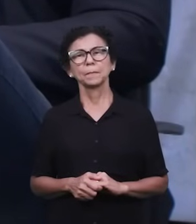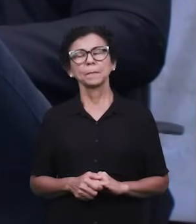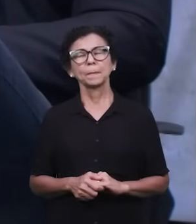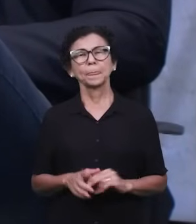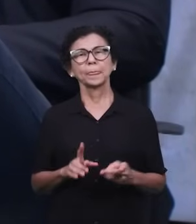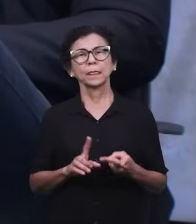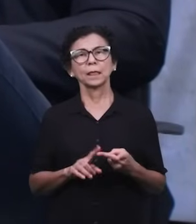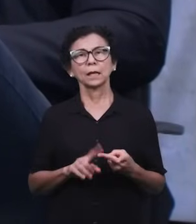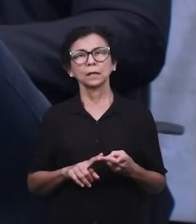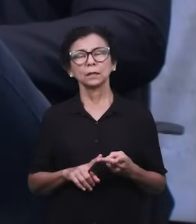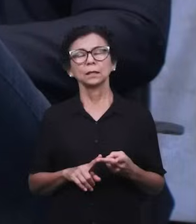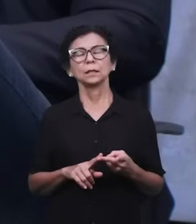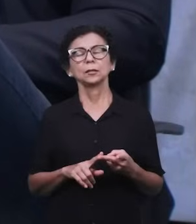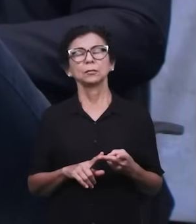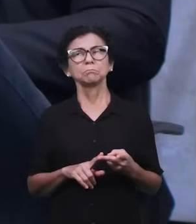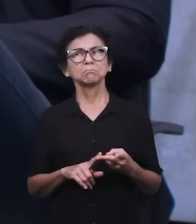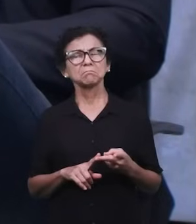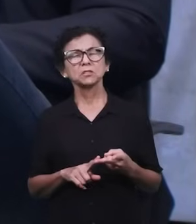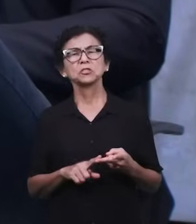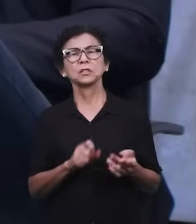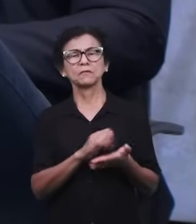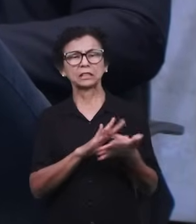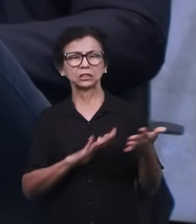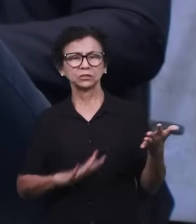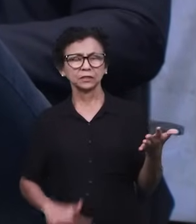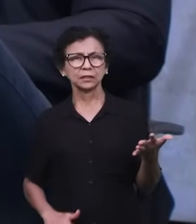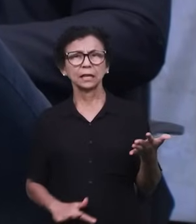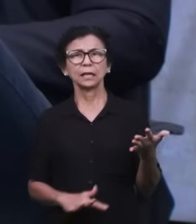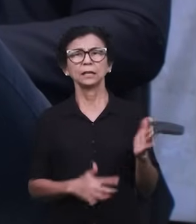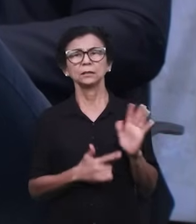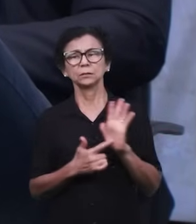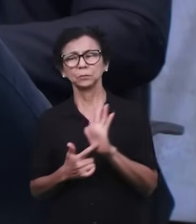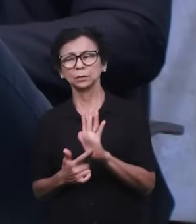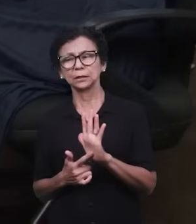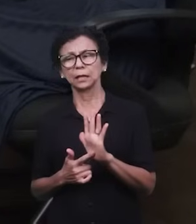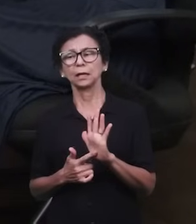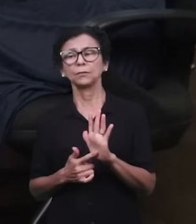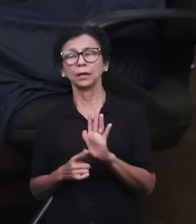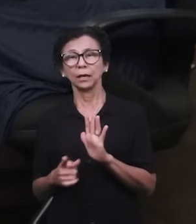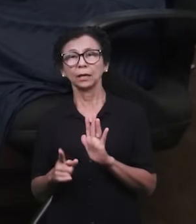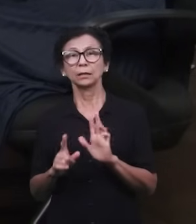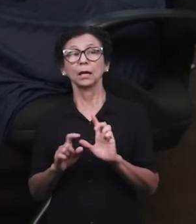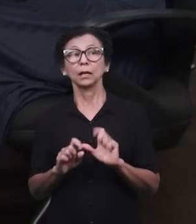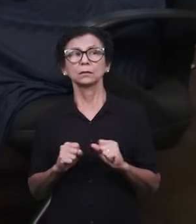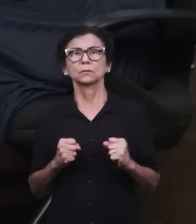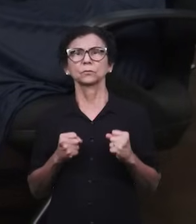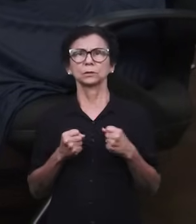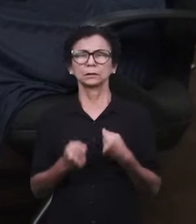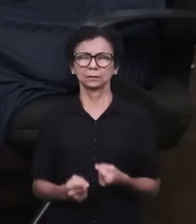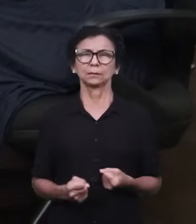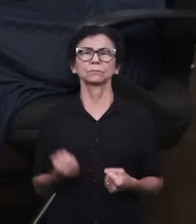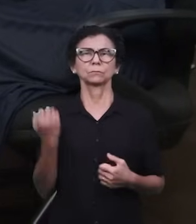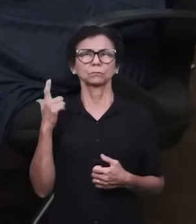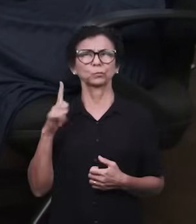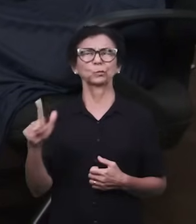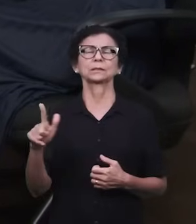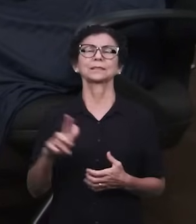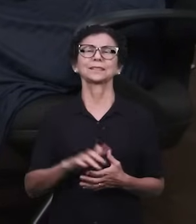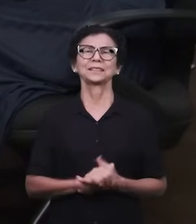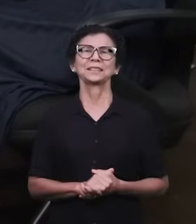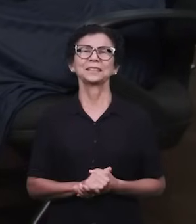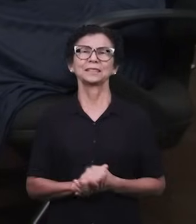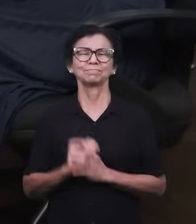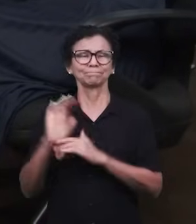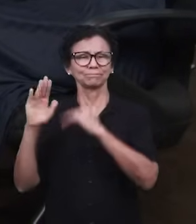né, ela tem já mais facilidade, né, de muito desenvolver. Mais facilidade. Então, se igual vocês